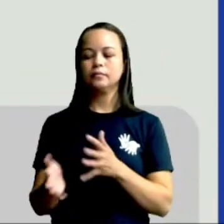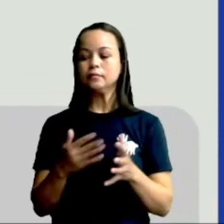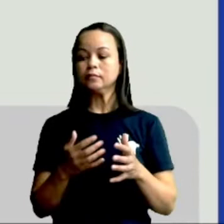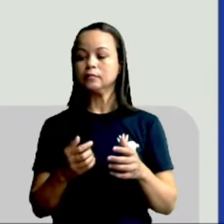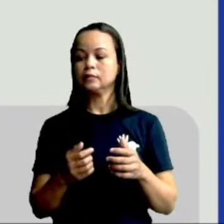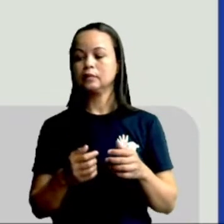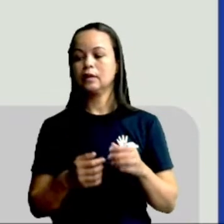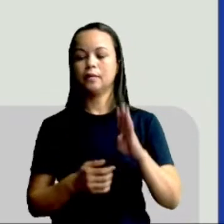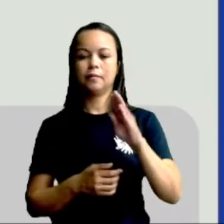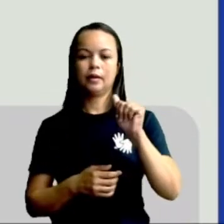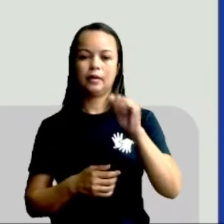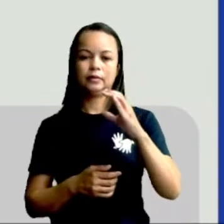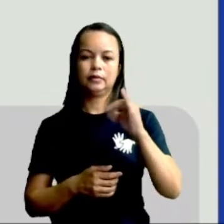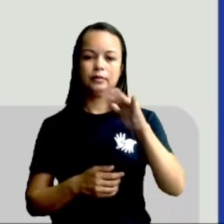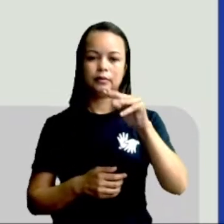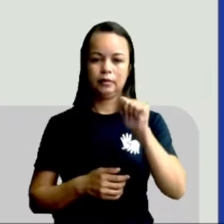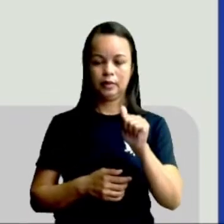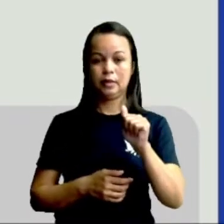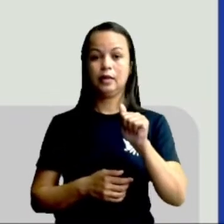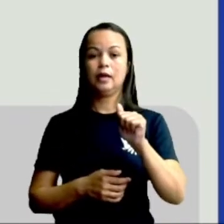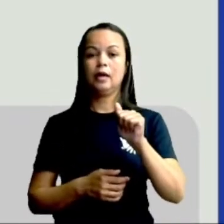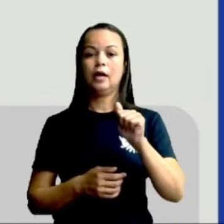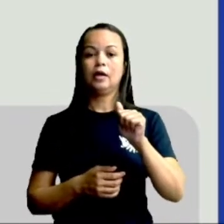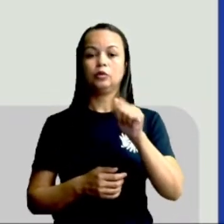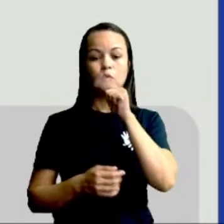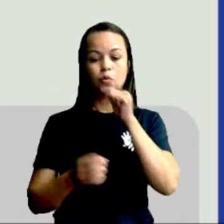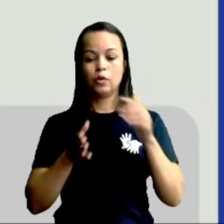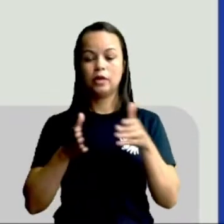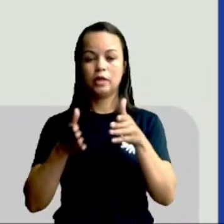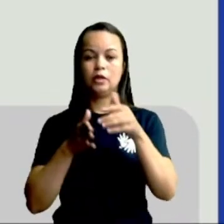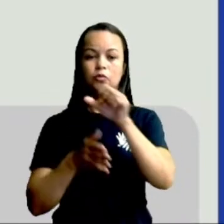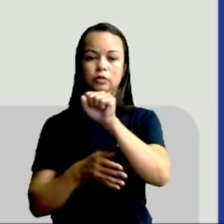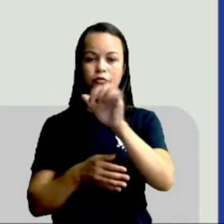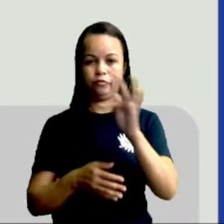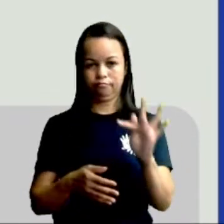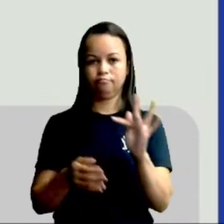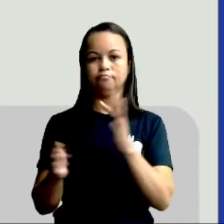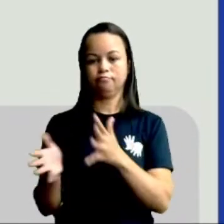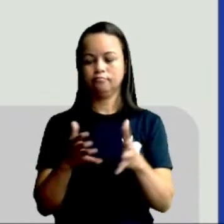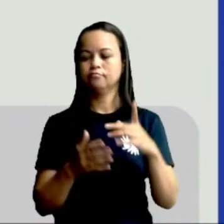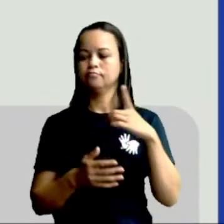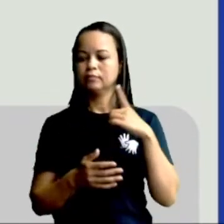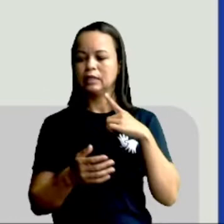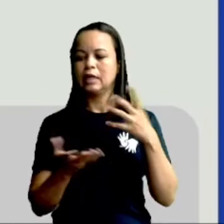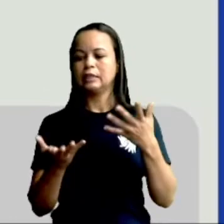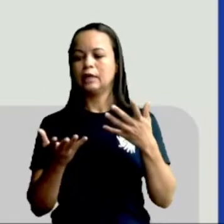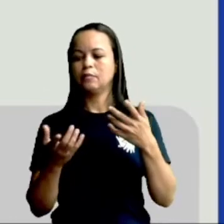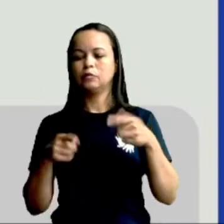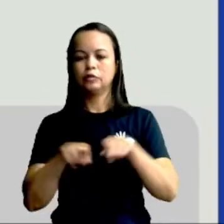olha aí, ó. Formado pelos rios São Francisco e seus afluentes. Temos a Bacia do